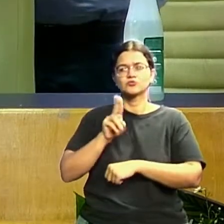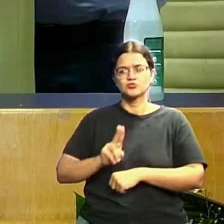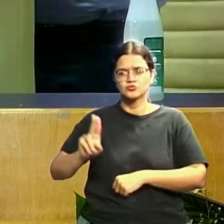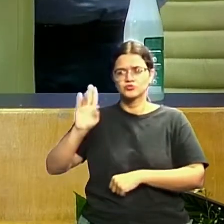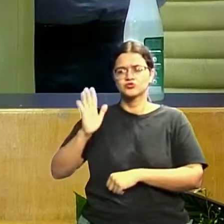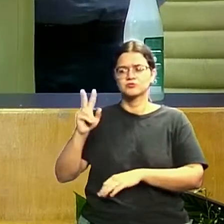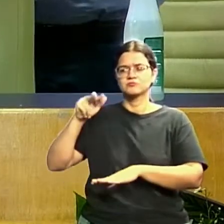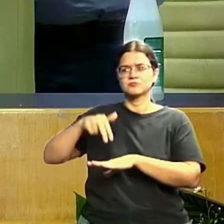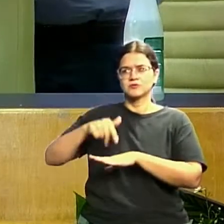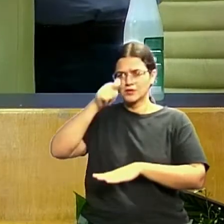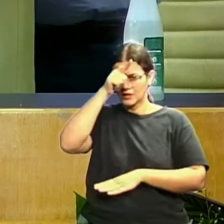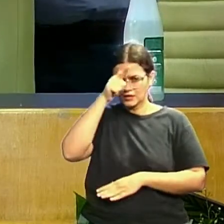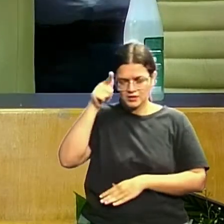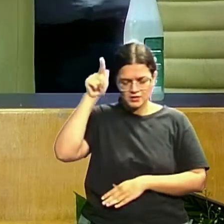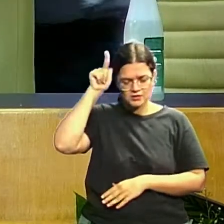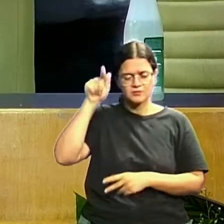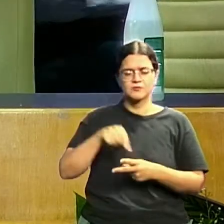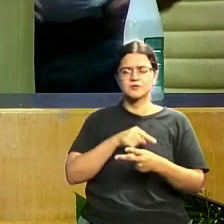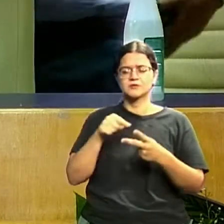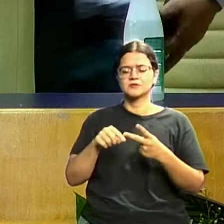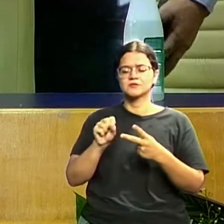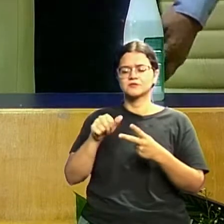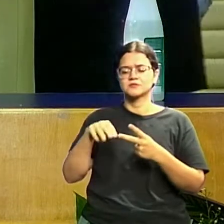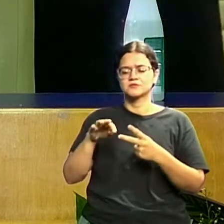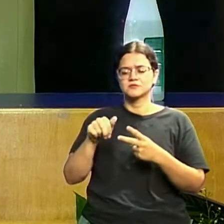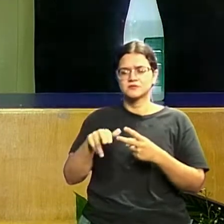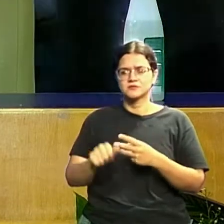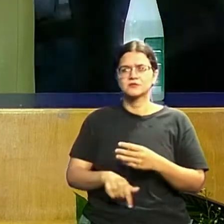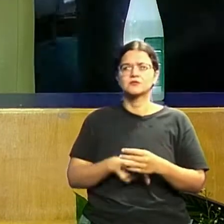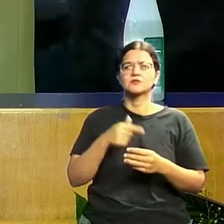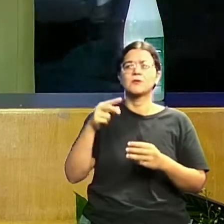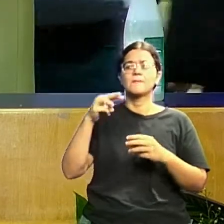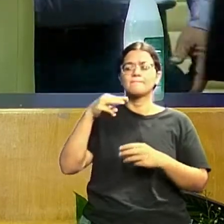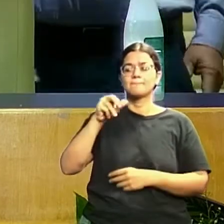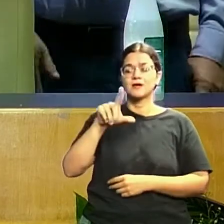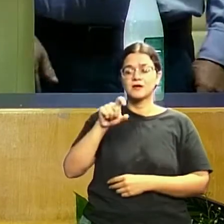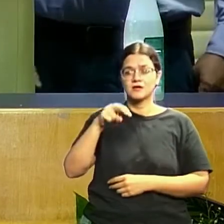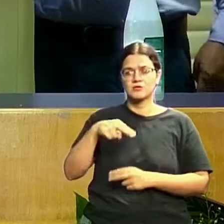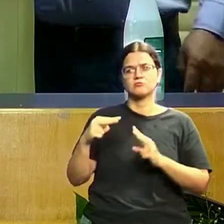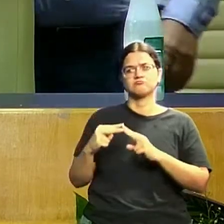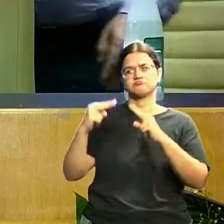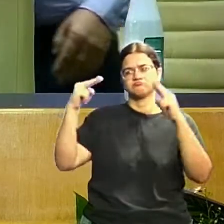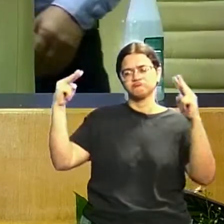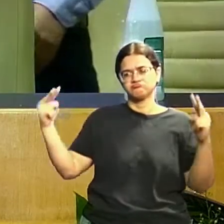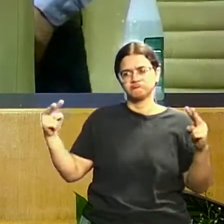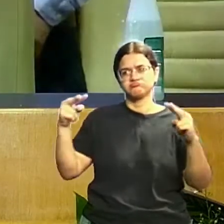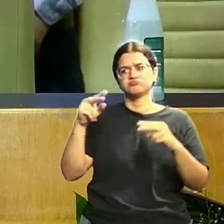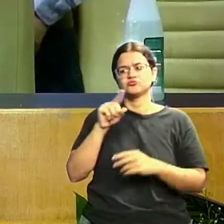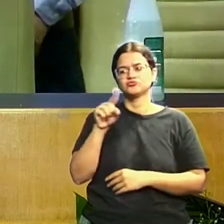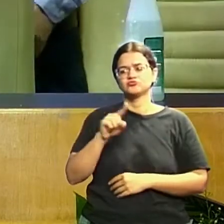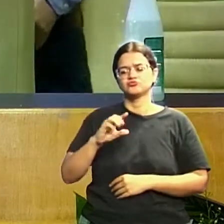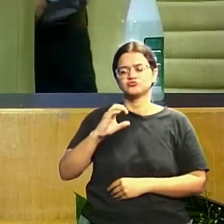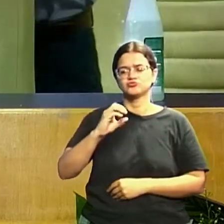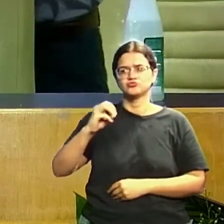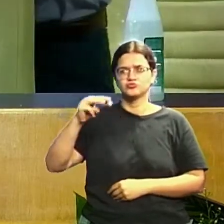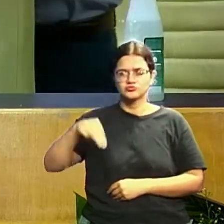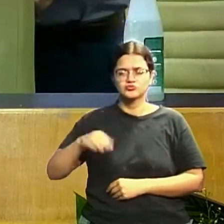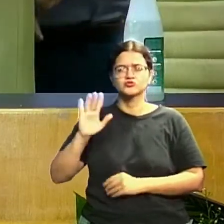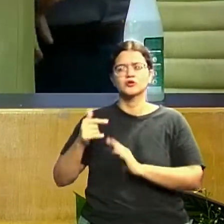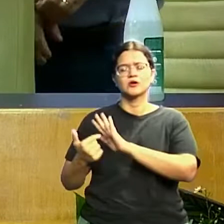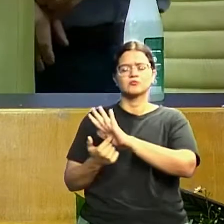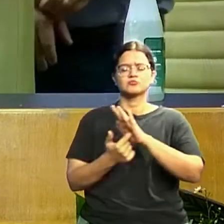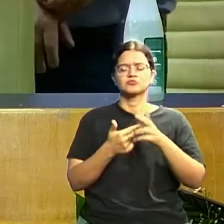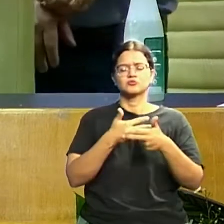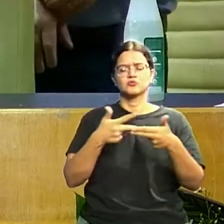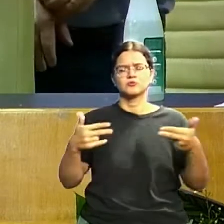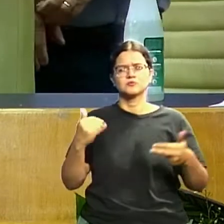os vereadores Gabriela Rodarte e Santana Gomes. O vereador Mário Teixeira esteve presente de maneira remota, via Zoom. Apresentaram